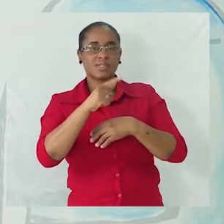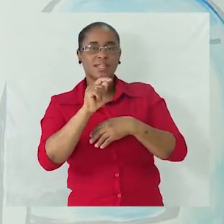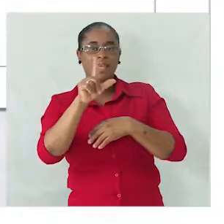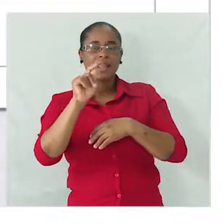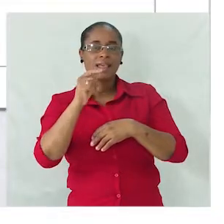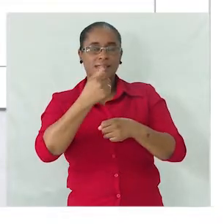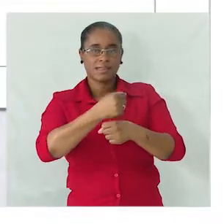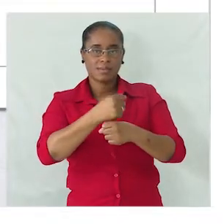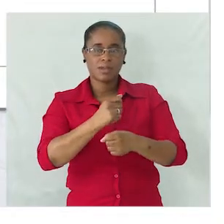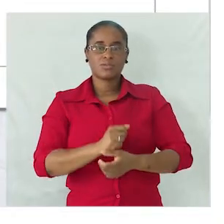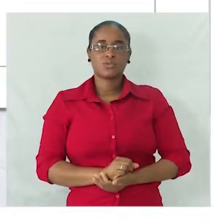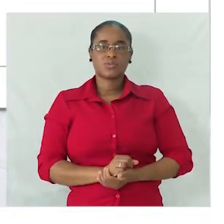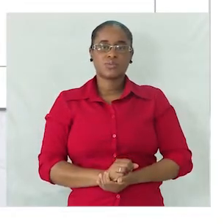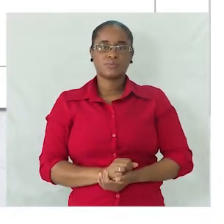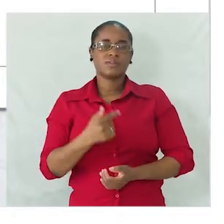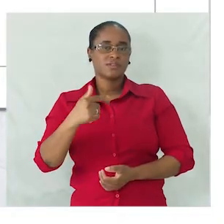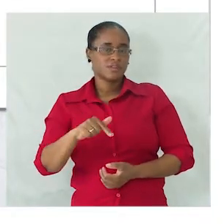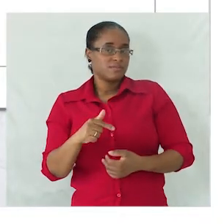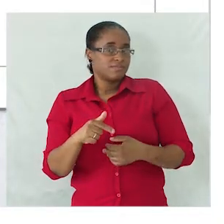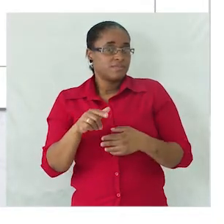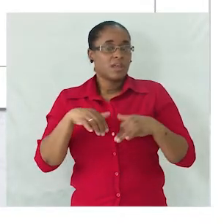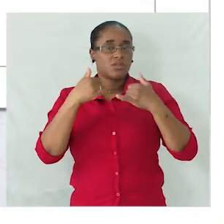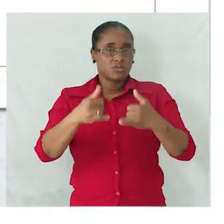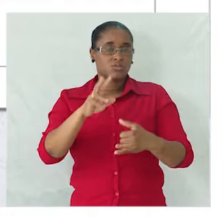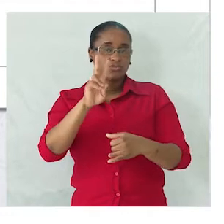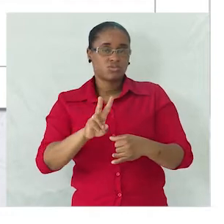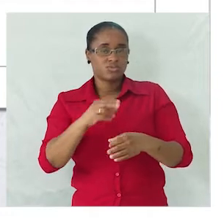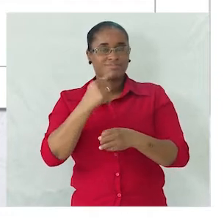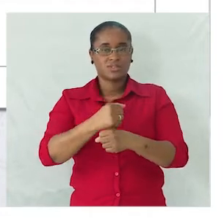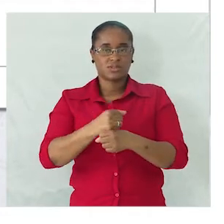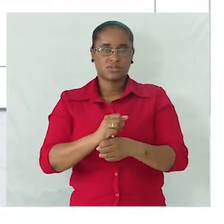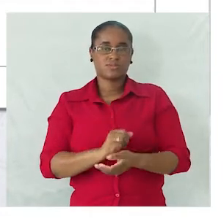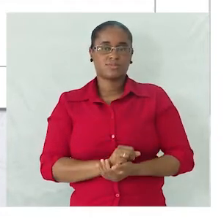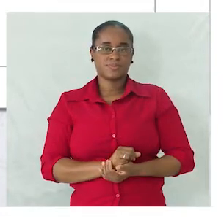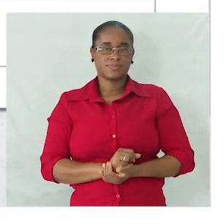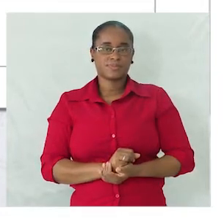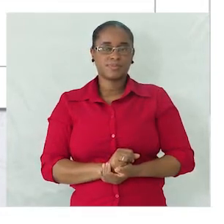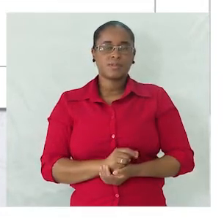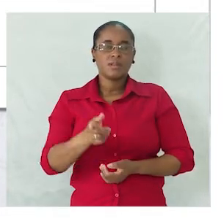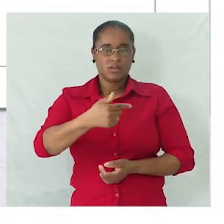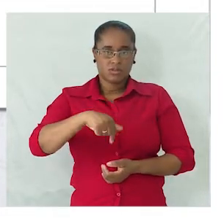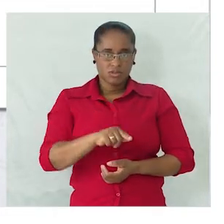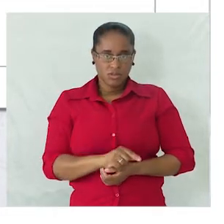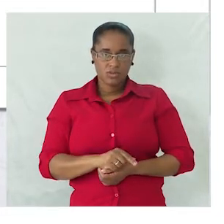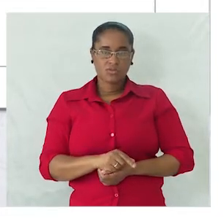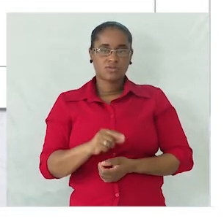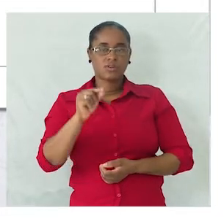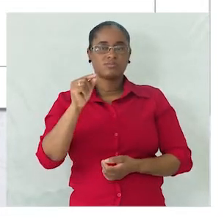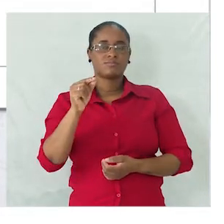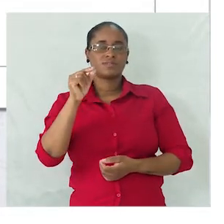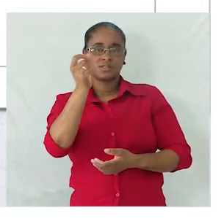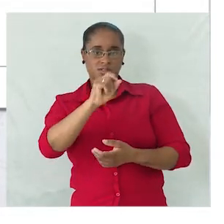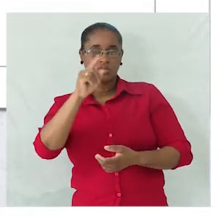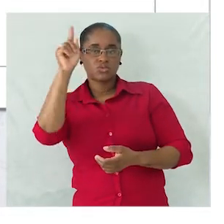Sim? Vamos ao segundo exercício. Temos mais um exercício. Nós vamos assinalar com um X